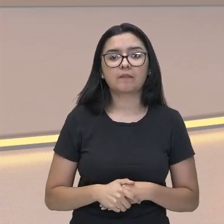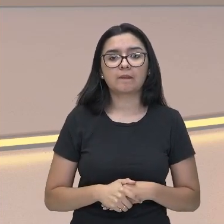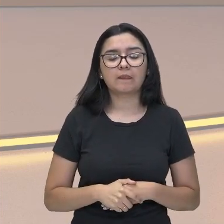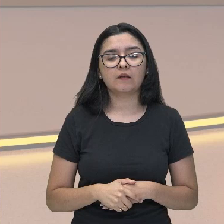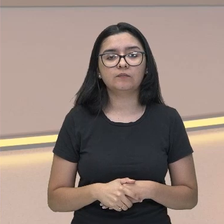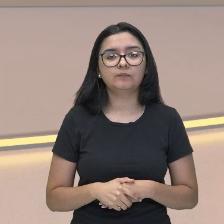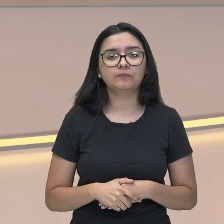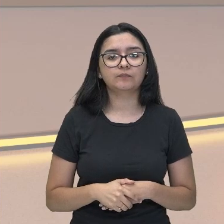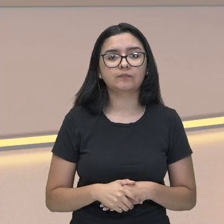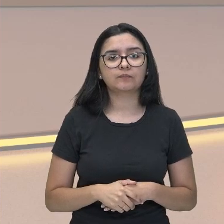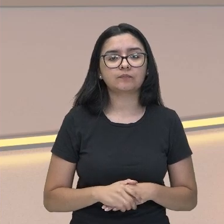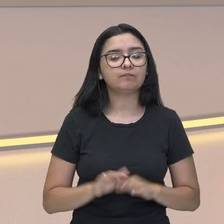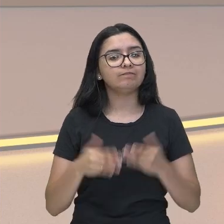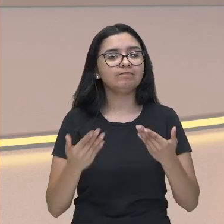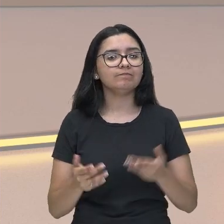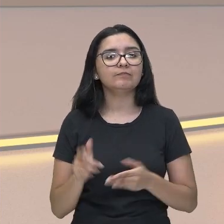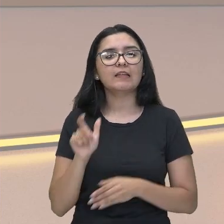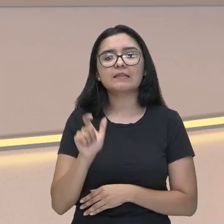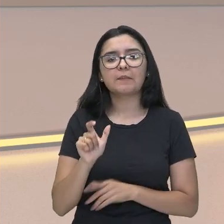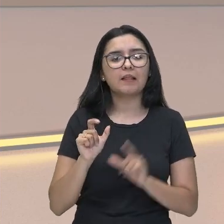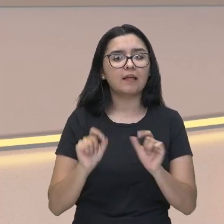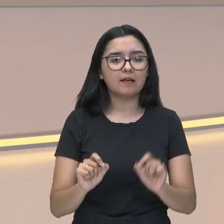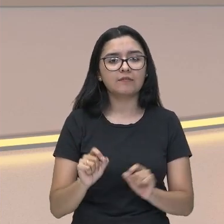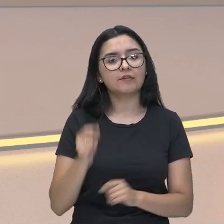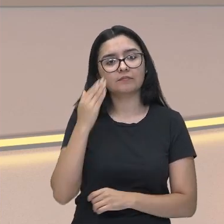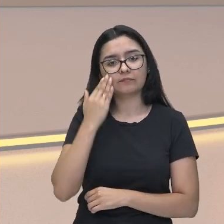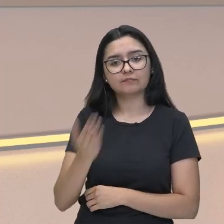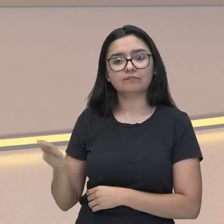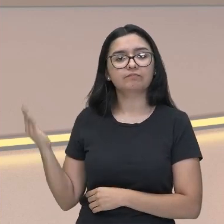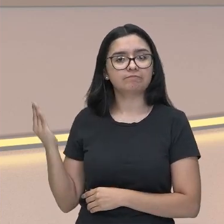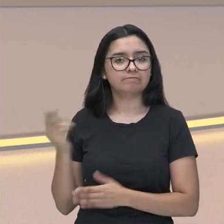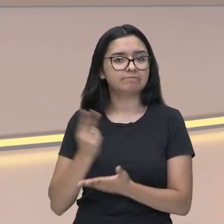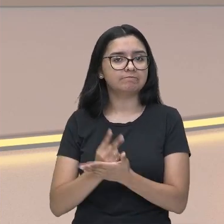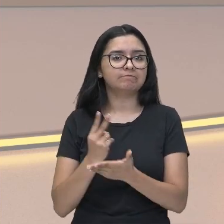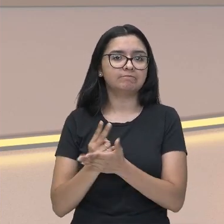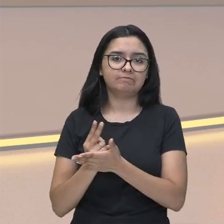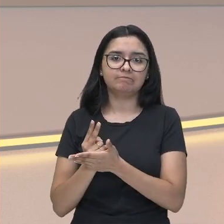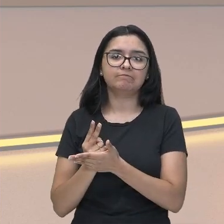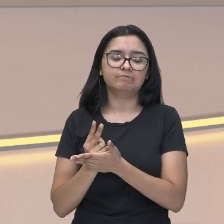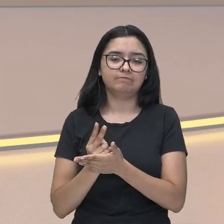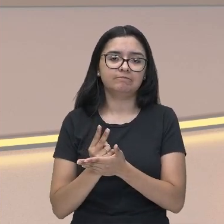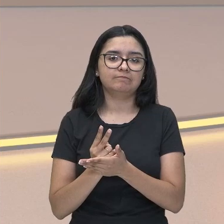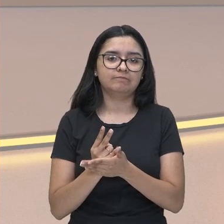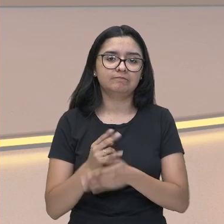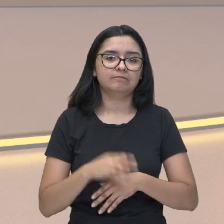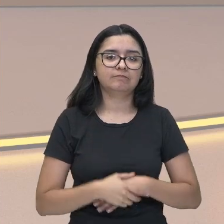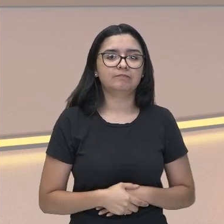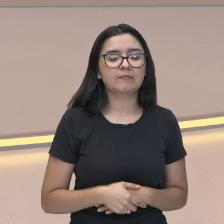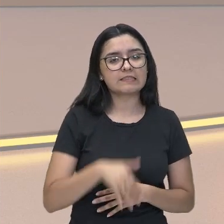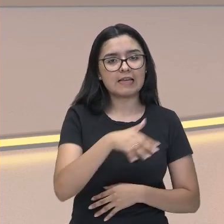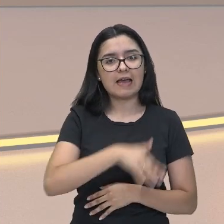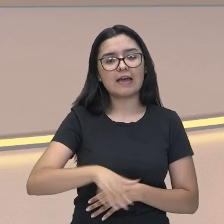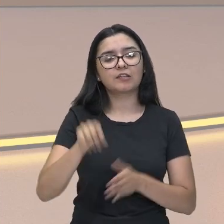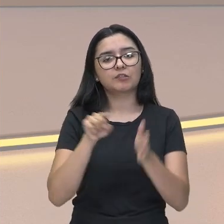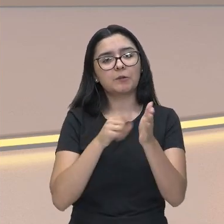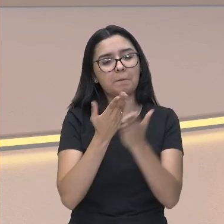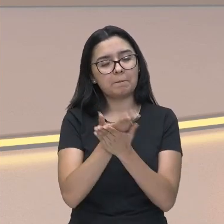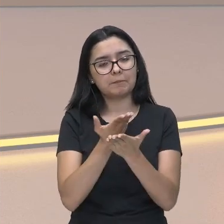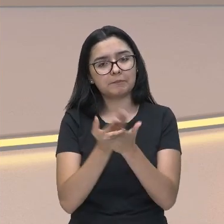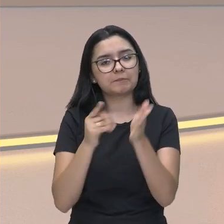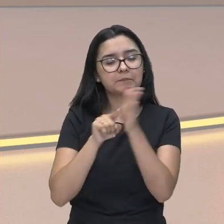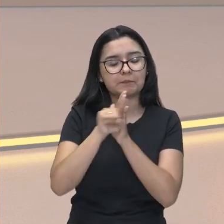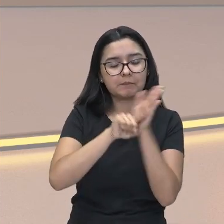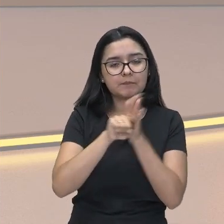existem. Então essa palavra existência ela vai percorrer, né, o nosso campo da metafísica aqui. Então, a gente vai olhar para a